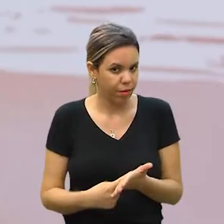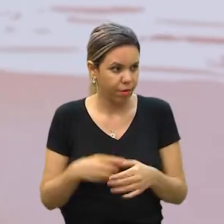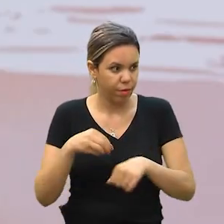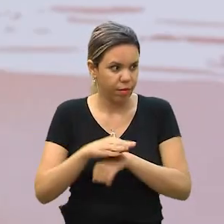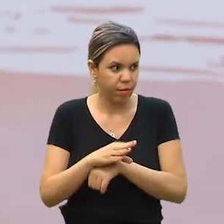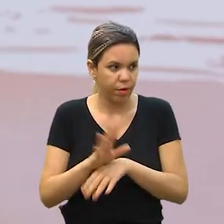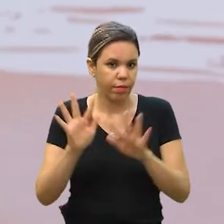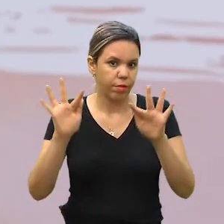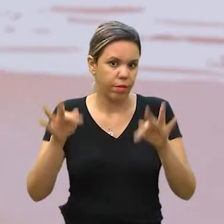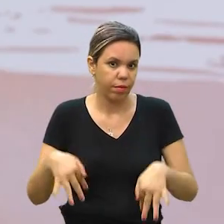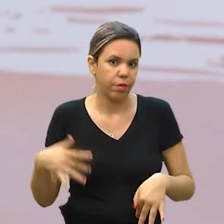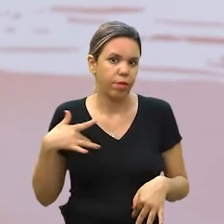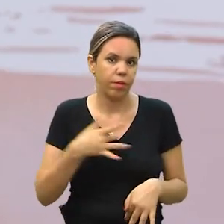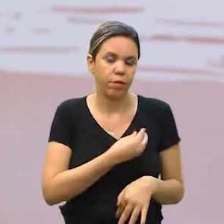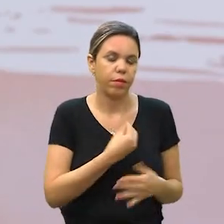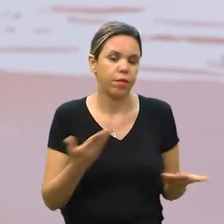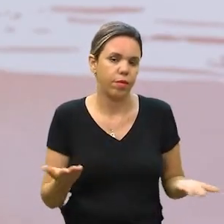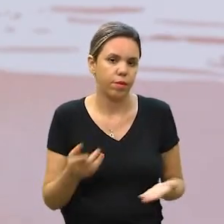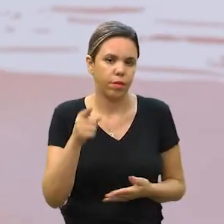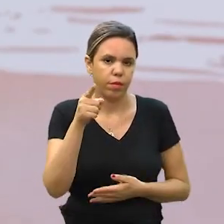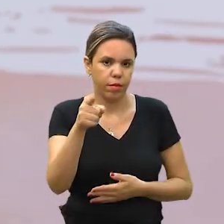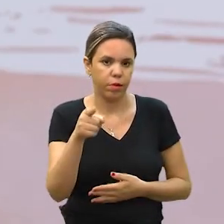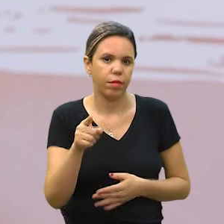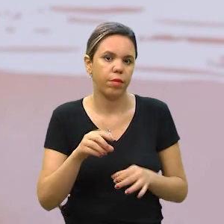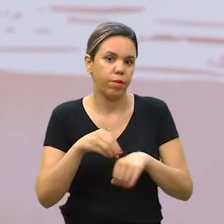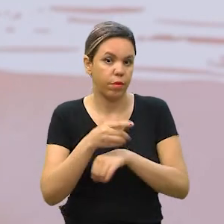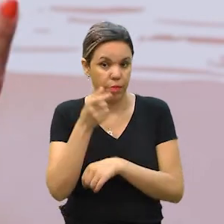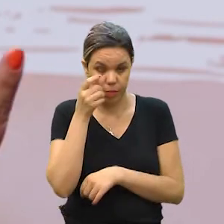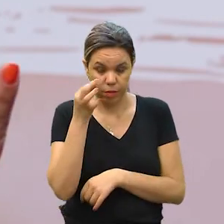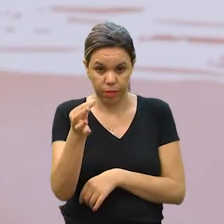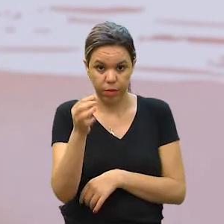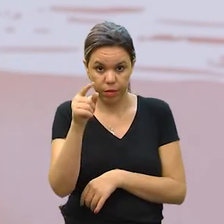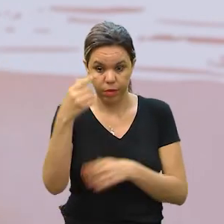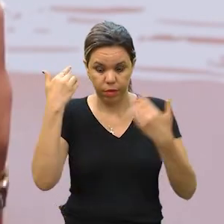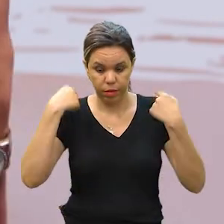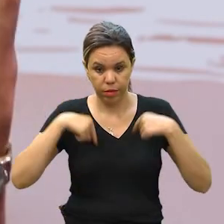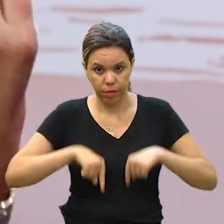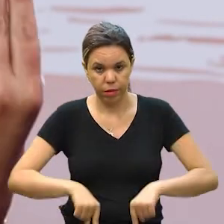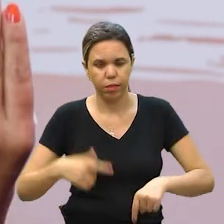esse recado que a gente encerra o Saúde é Vida de hoje. Fica de olho no